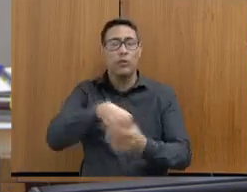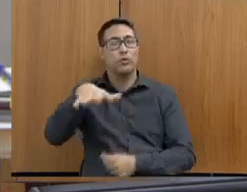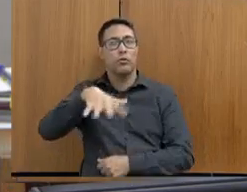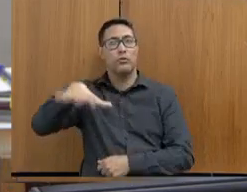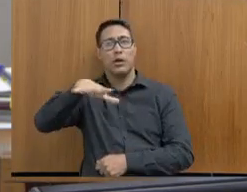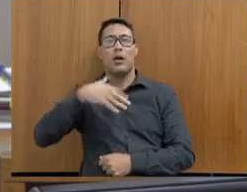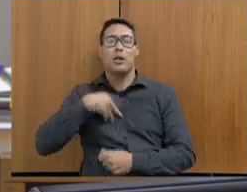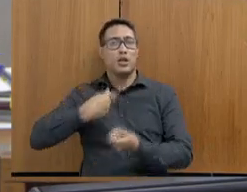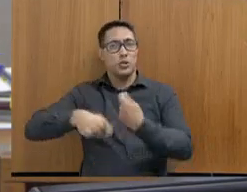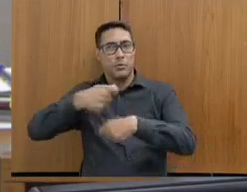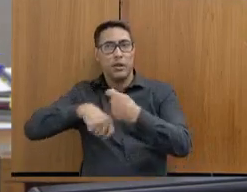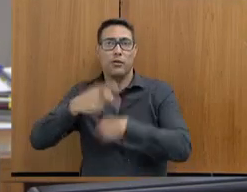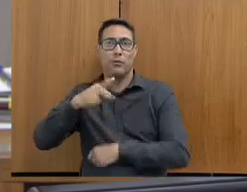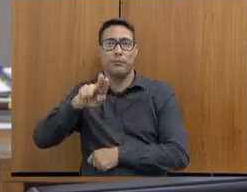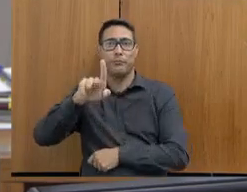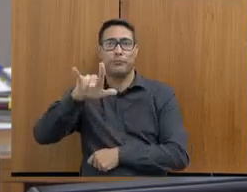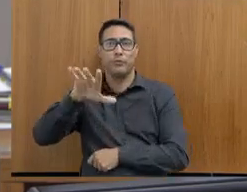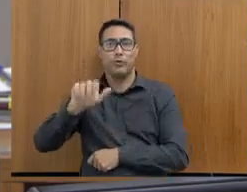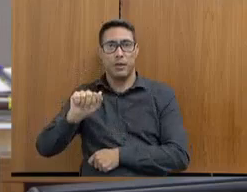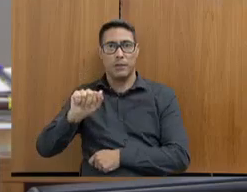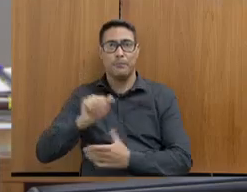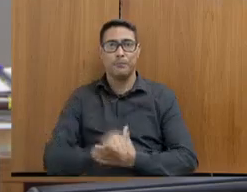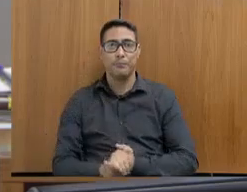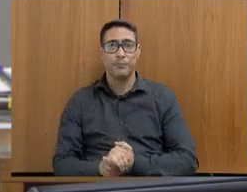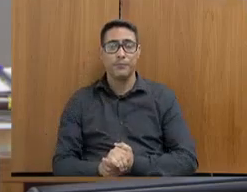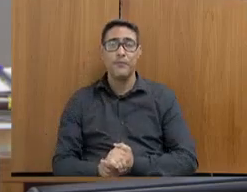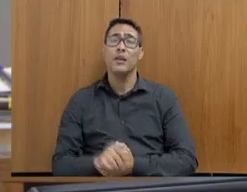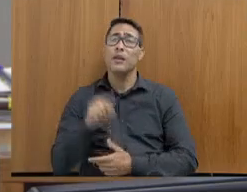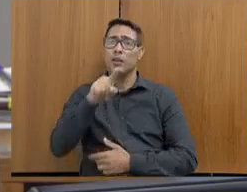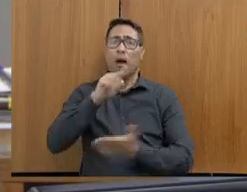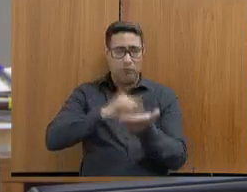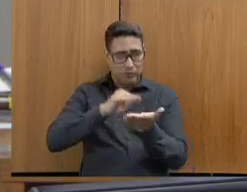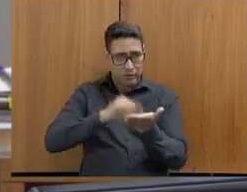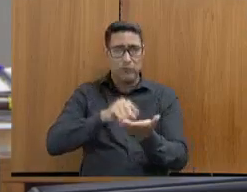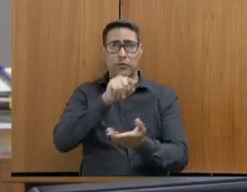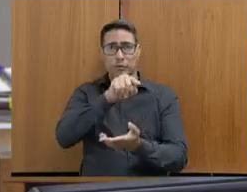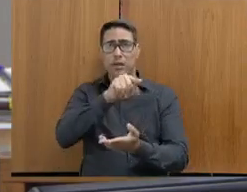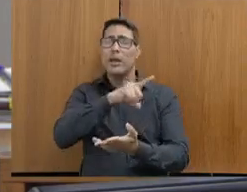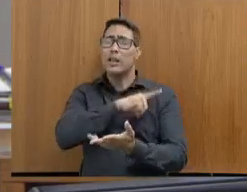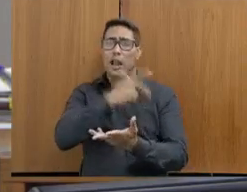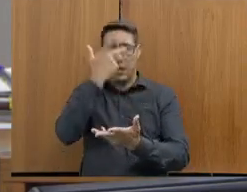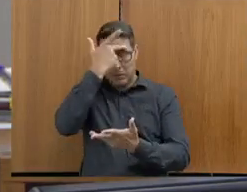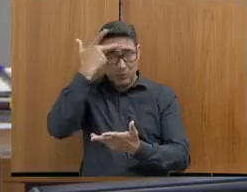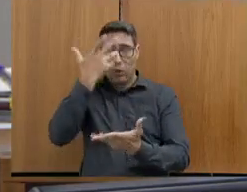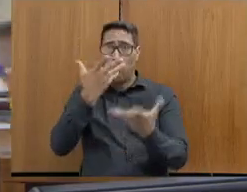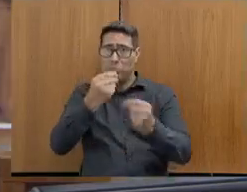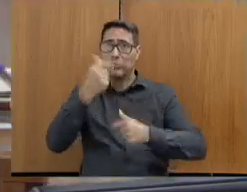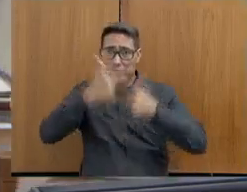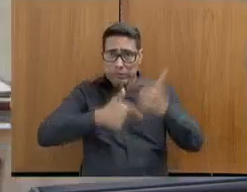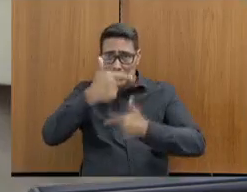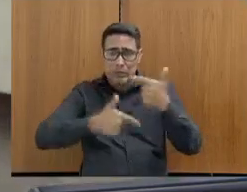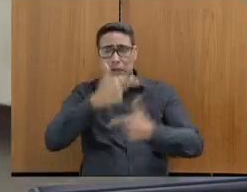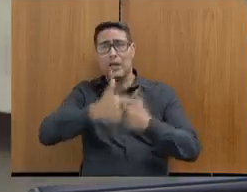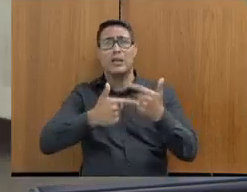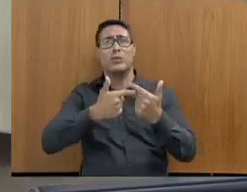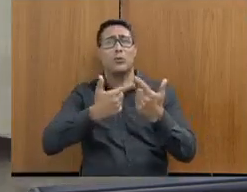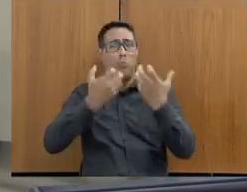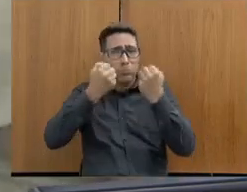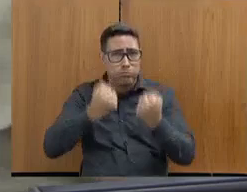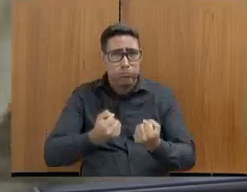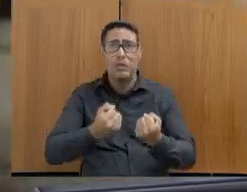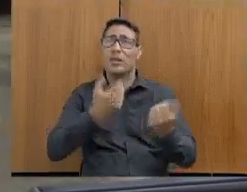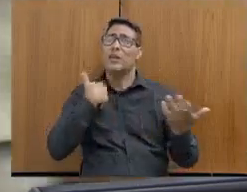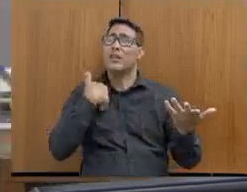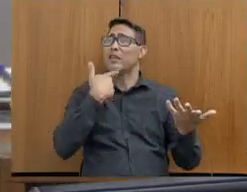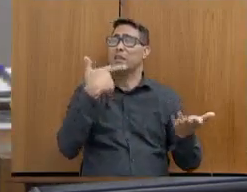toda administração pública então a falta de efetivo tem sobrecarregados nós policiais sejam eles escrivões